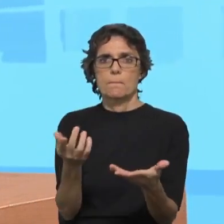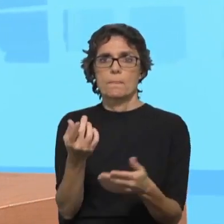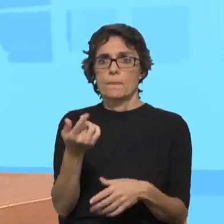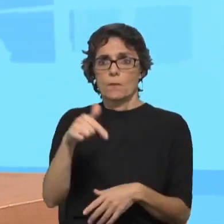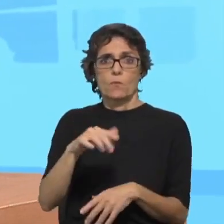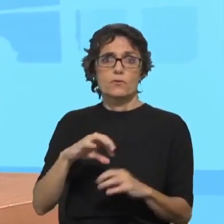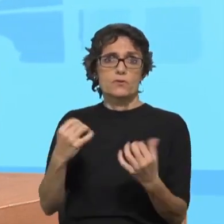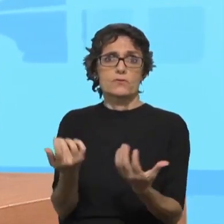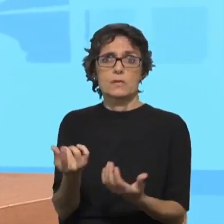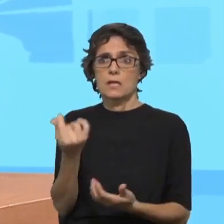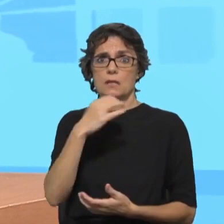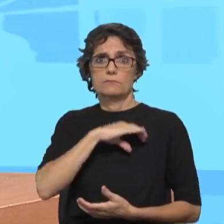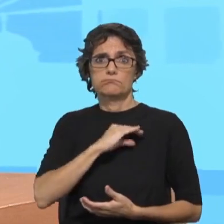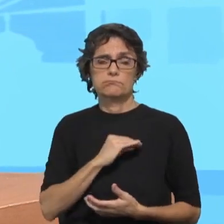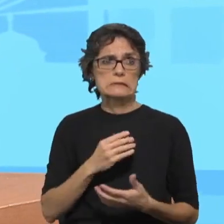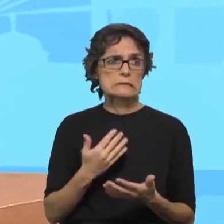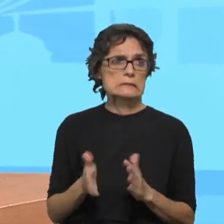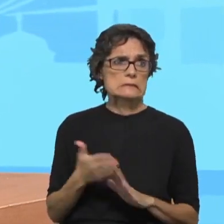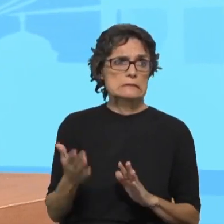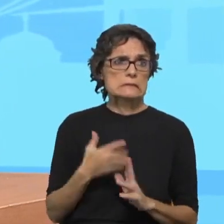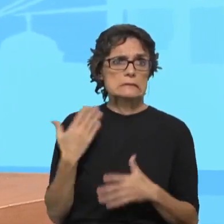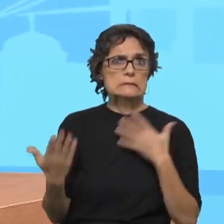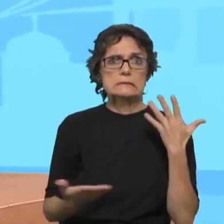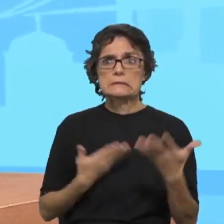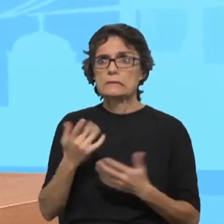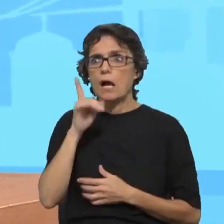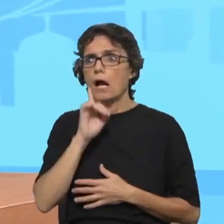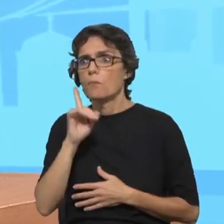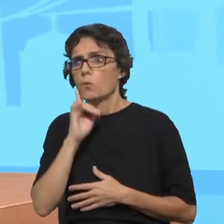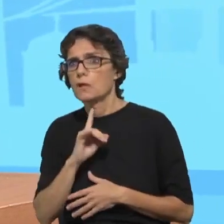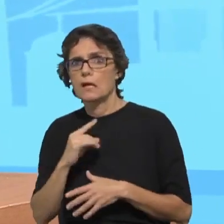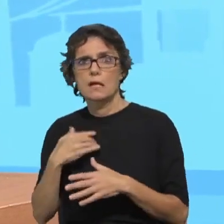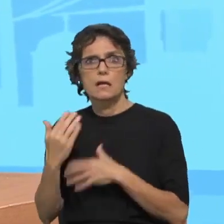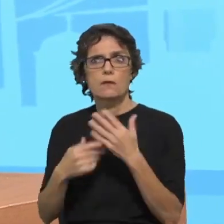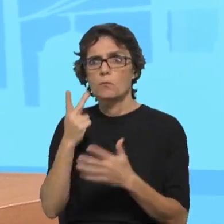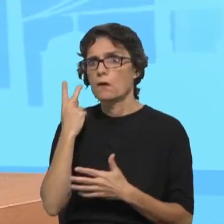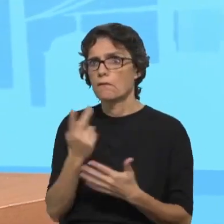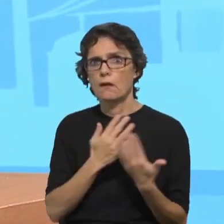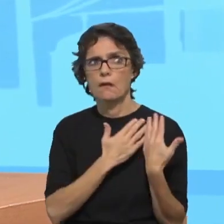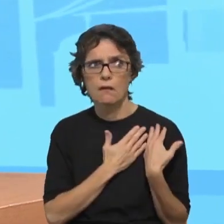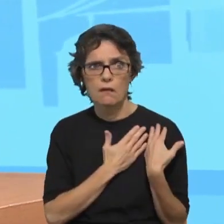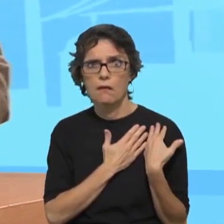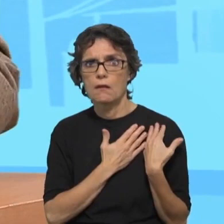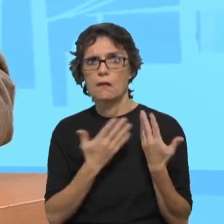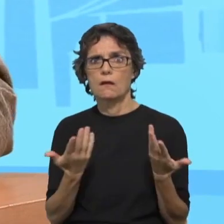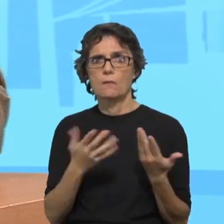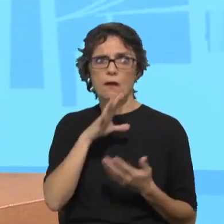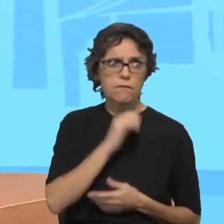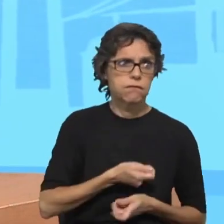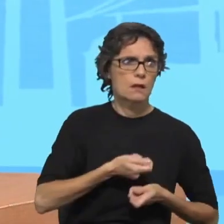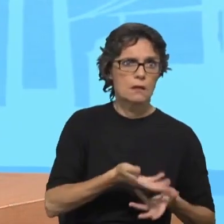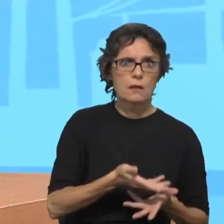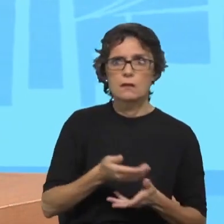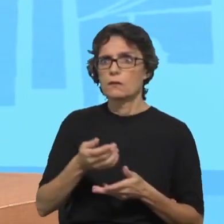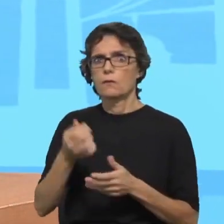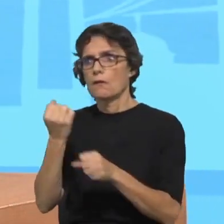chegam ao fim do mês, que há preocupações, que as mulheres têm uma vida pesada porque têm os filhos e o